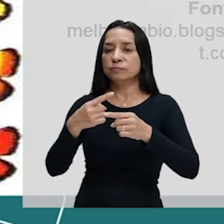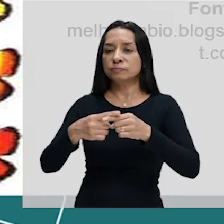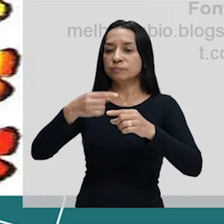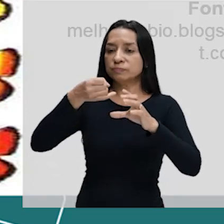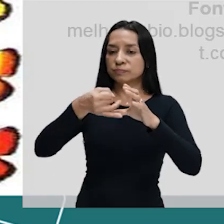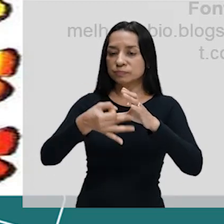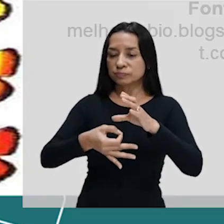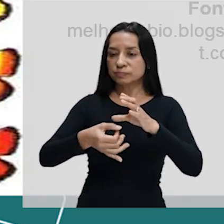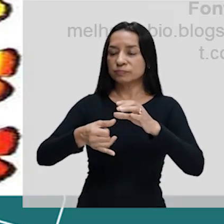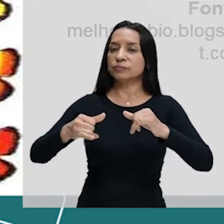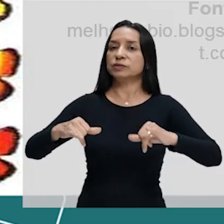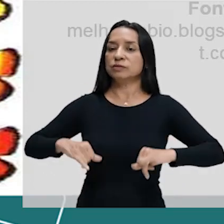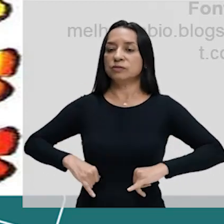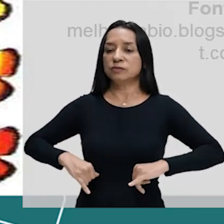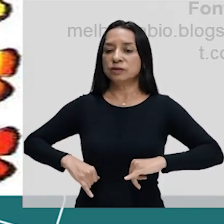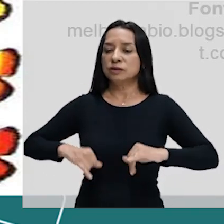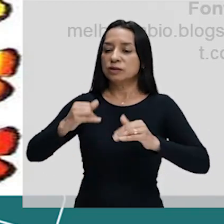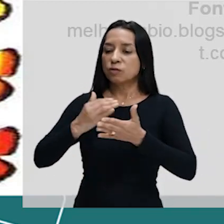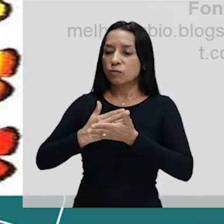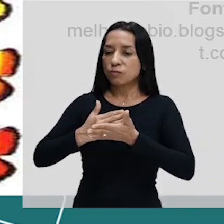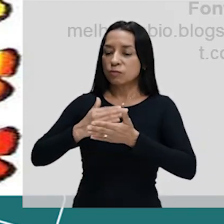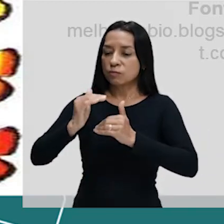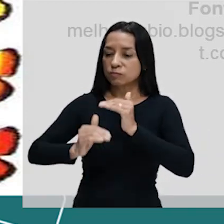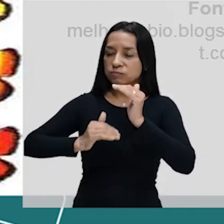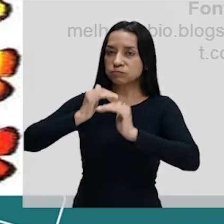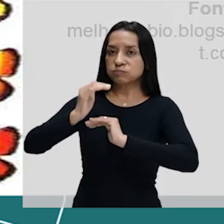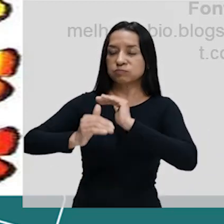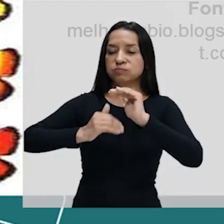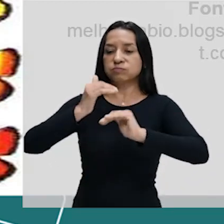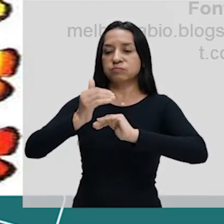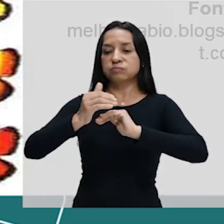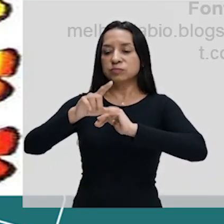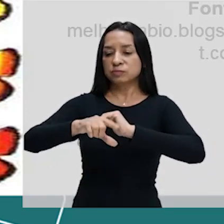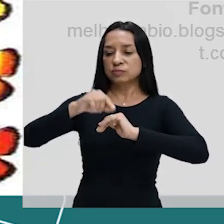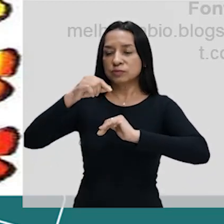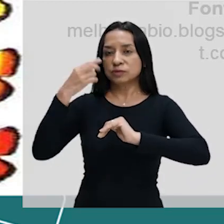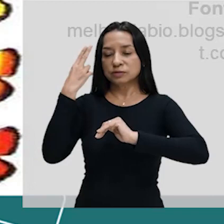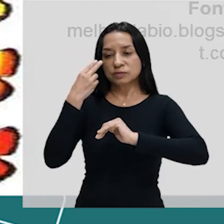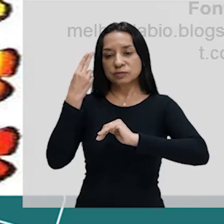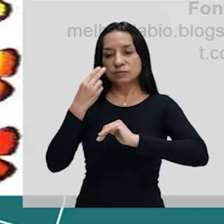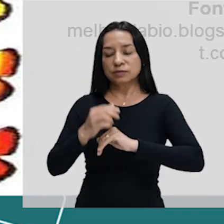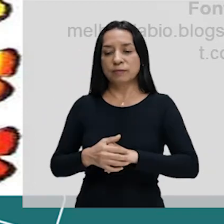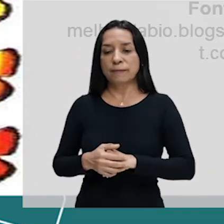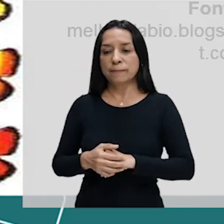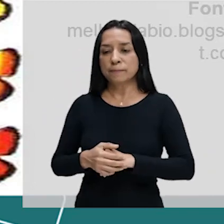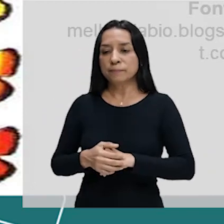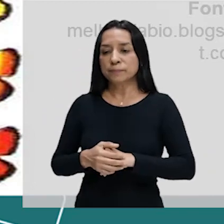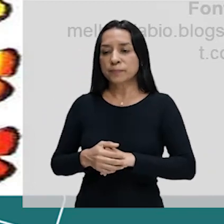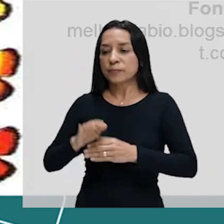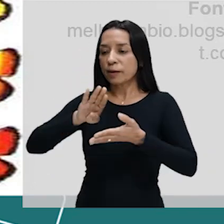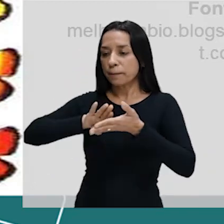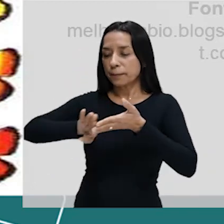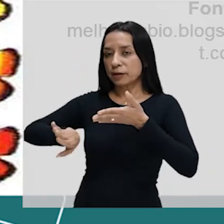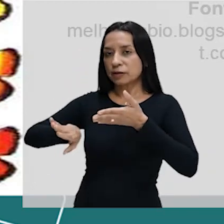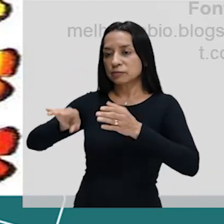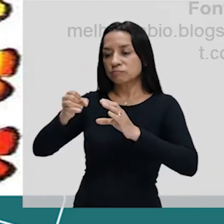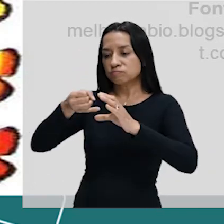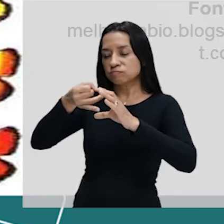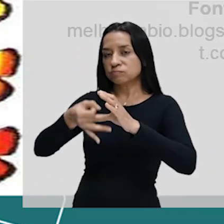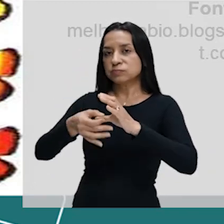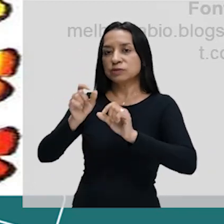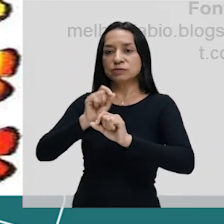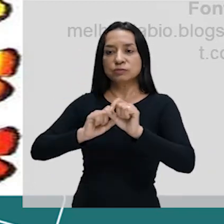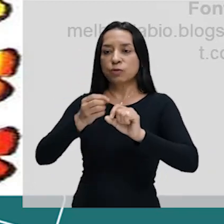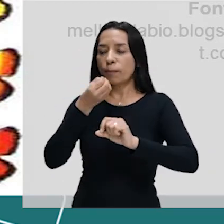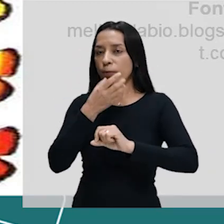elas sofreram, elas passaram pelo crivo da seleção natural, que a seleção natural ela elimina aquelas características que não